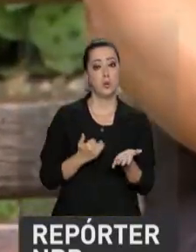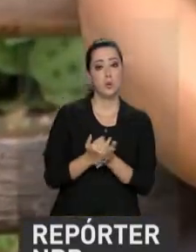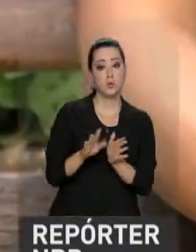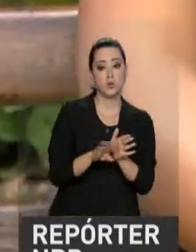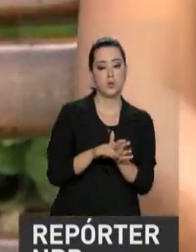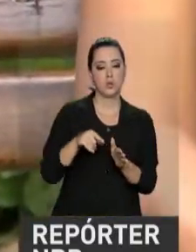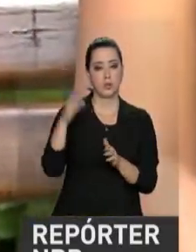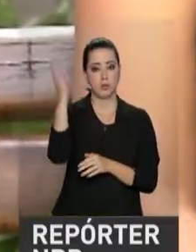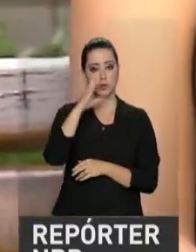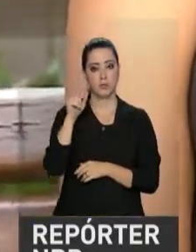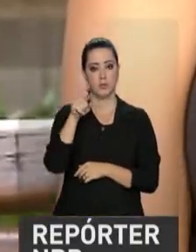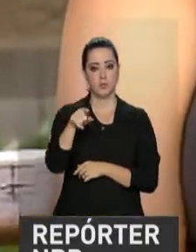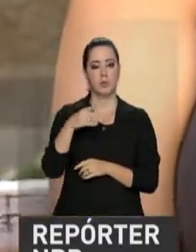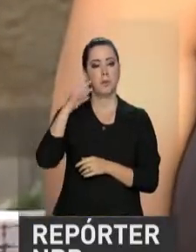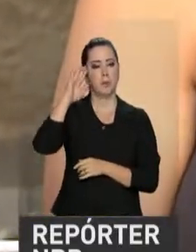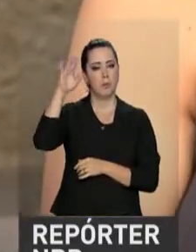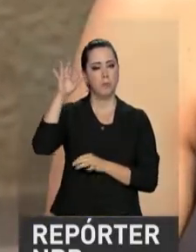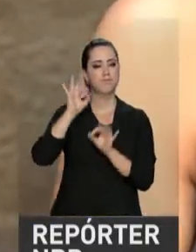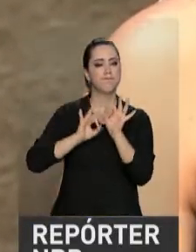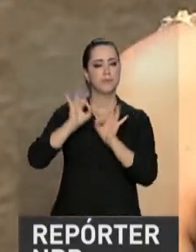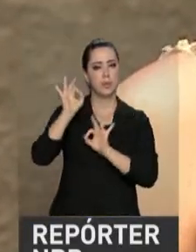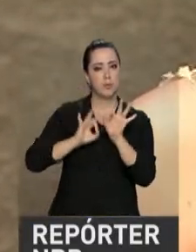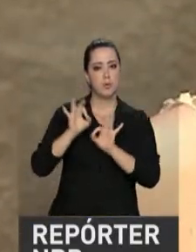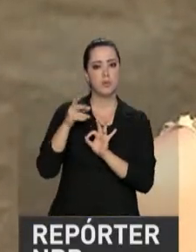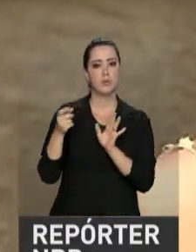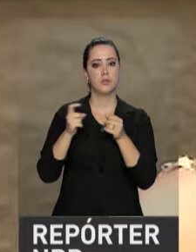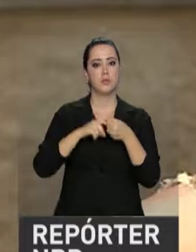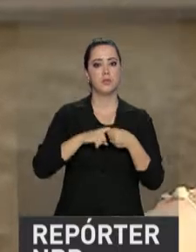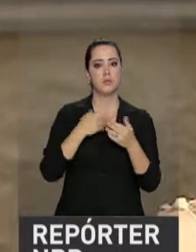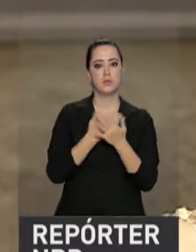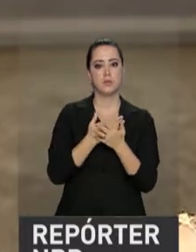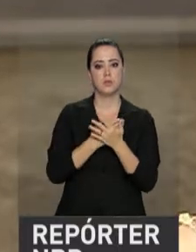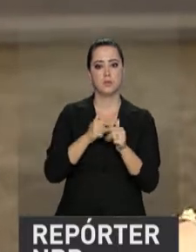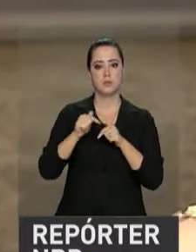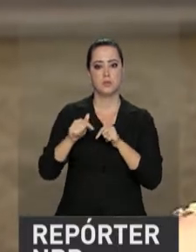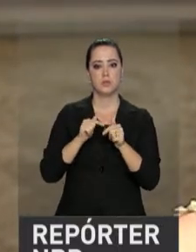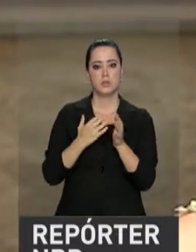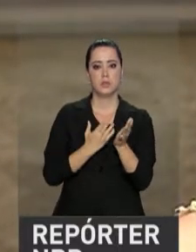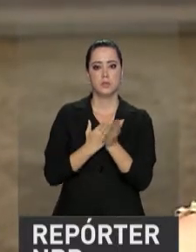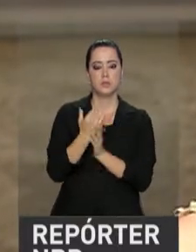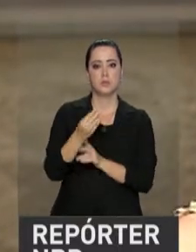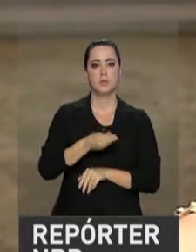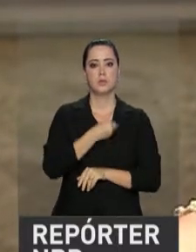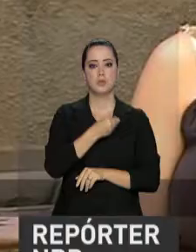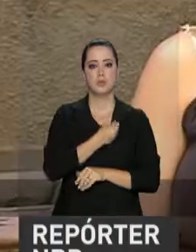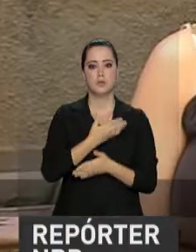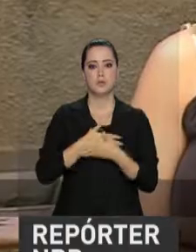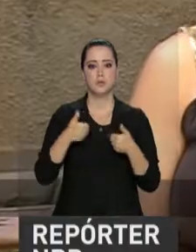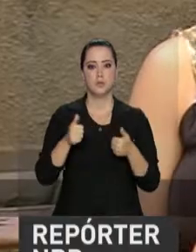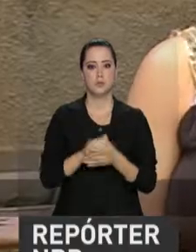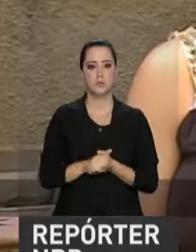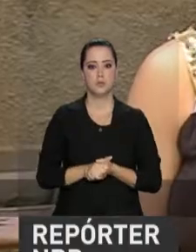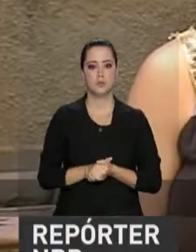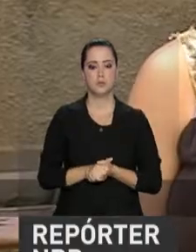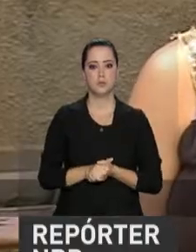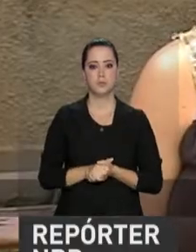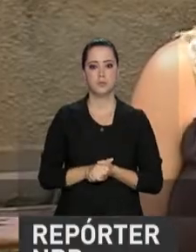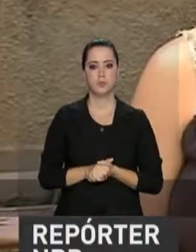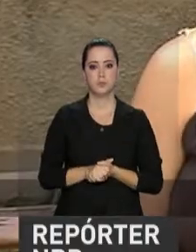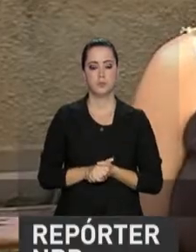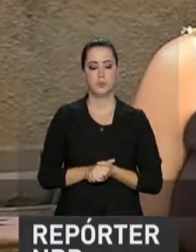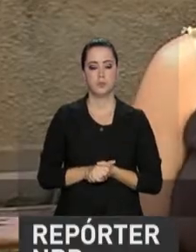no brasil sa e faz planos quer voltar a estudar e trabalhar começar uma vida melhor sobre o tema onde a